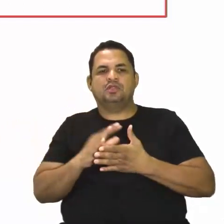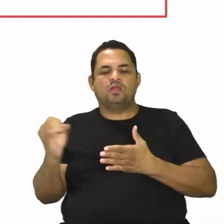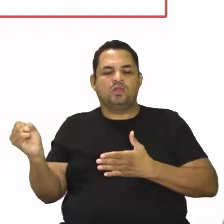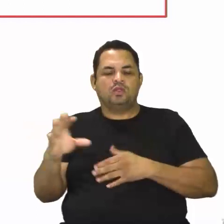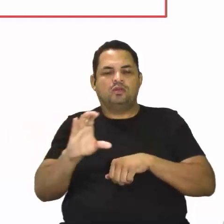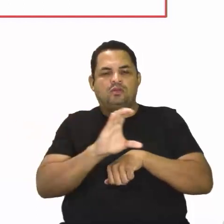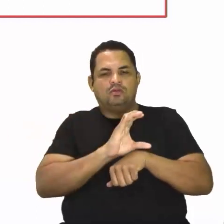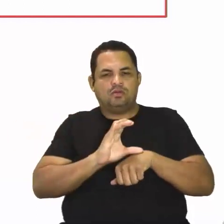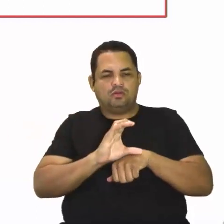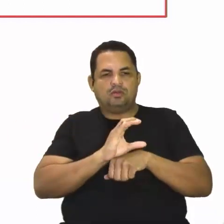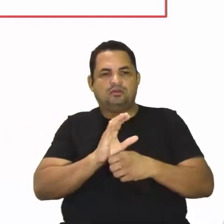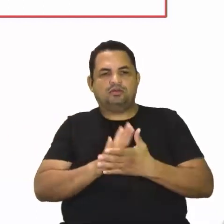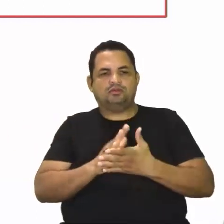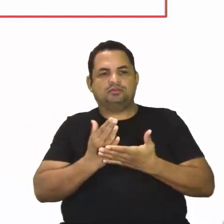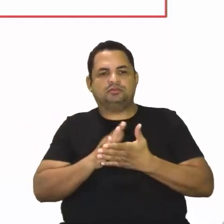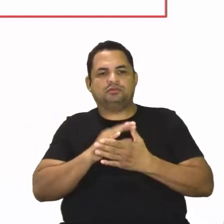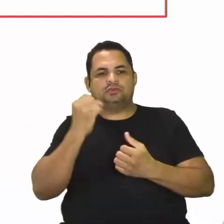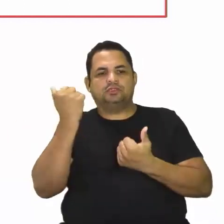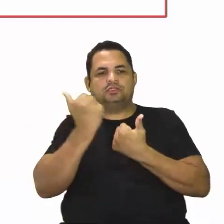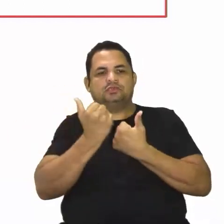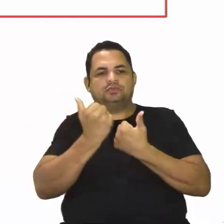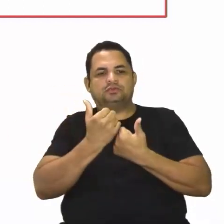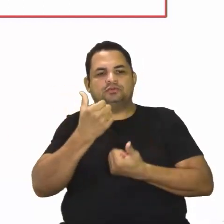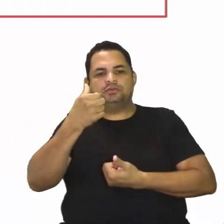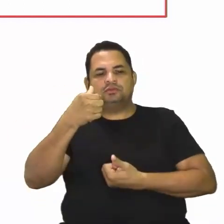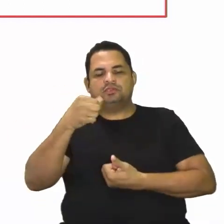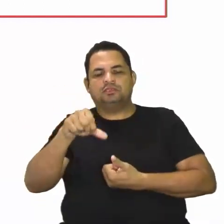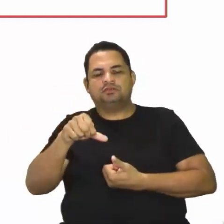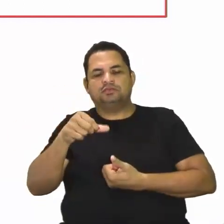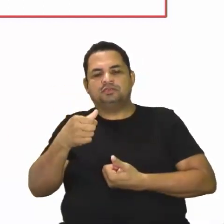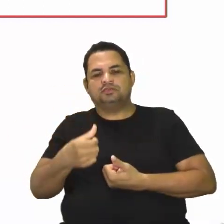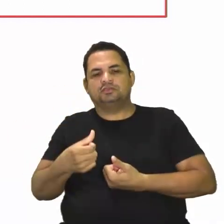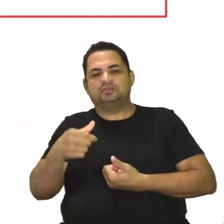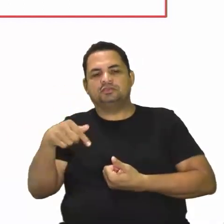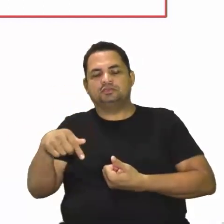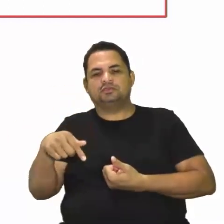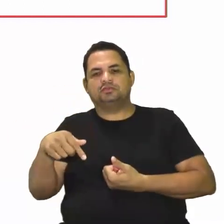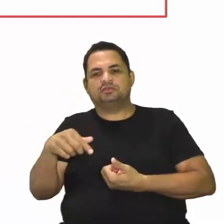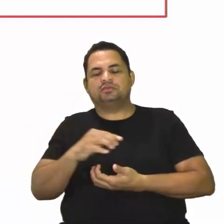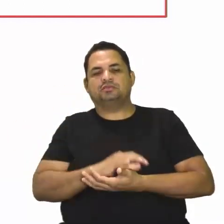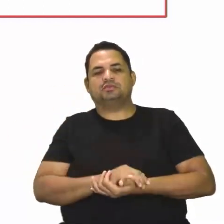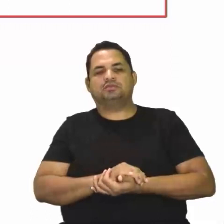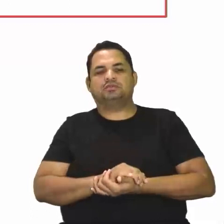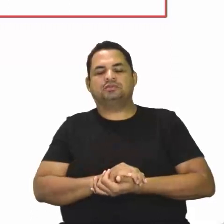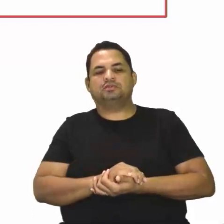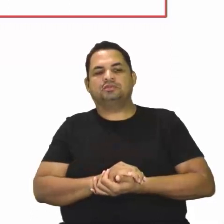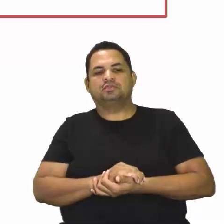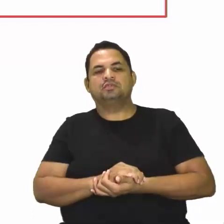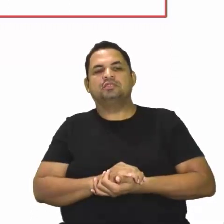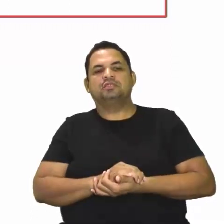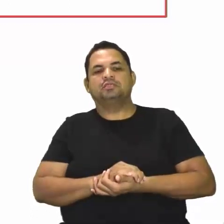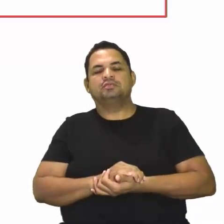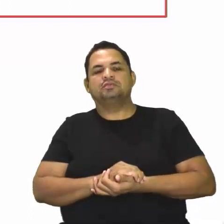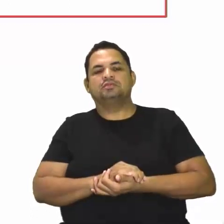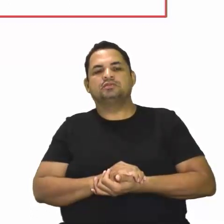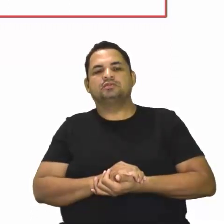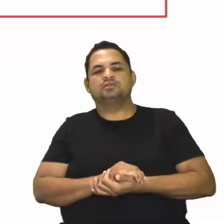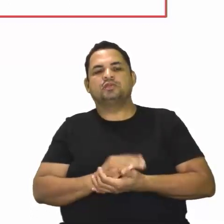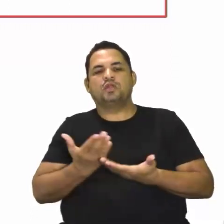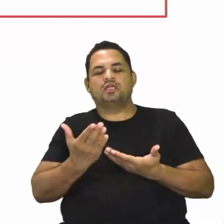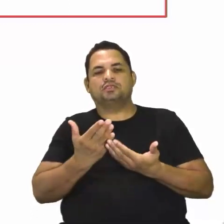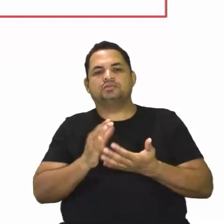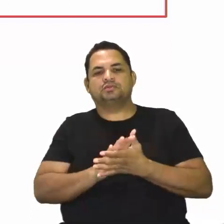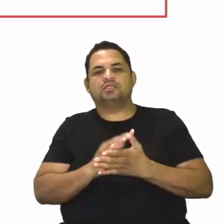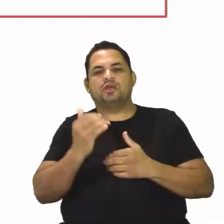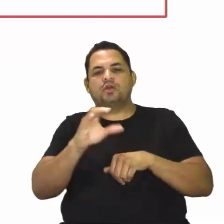nova Constituição que vai substituir a Constituição de 1967. Nessa Constituição, nós vamos ver o SUS,